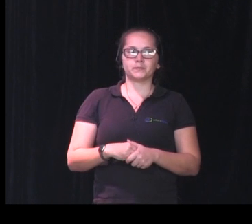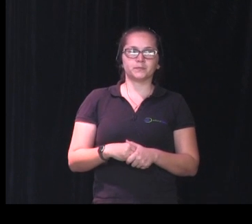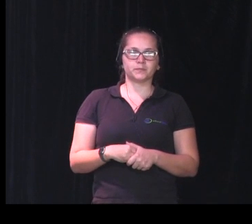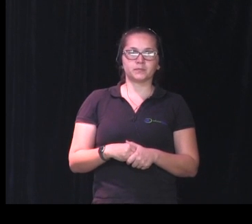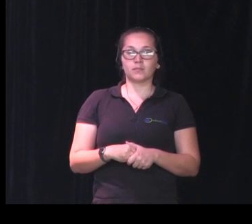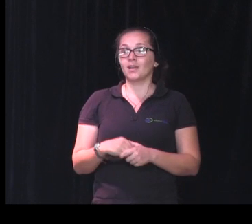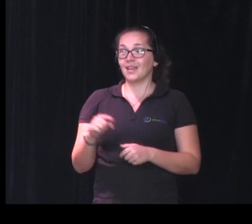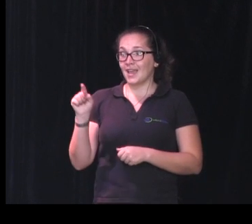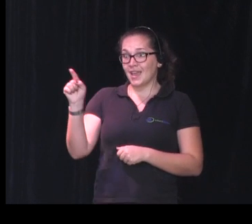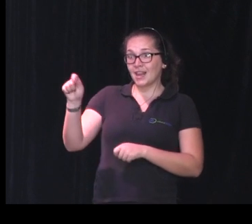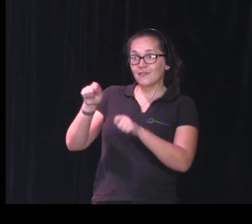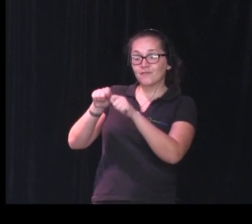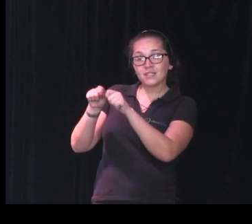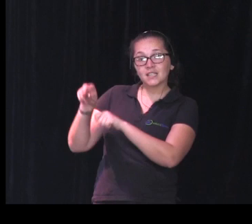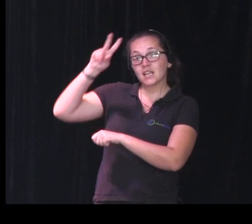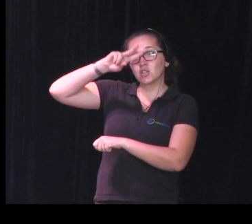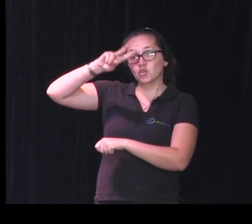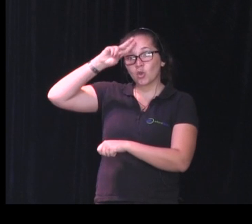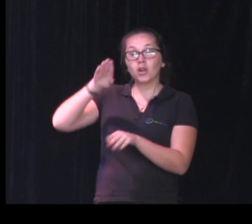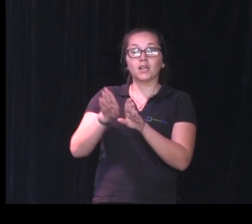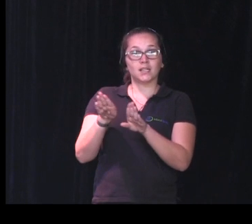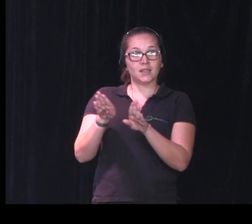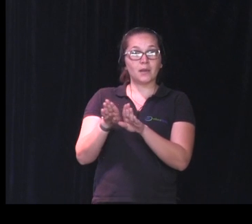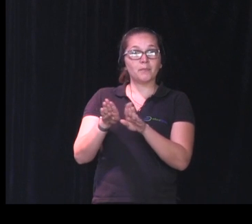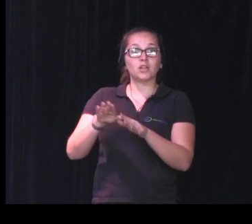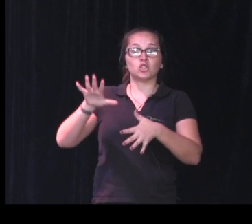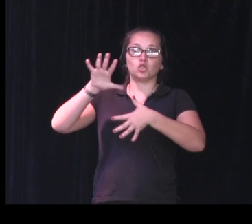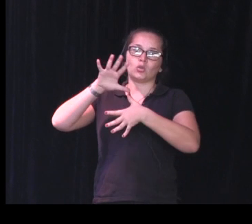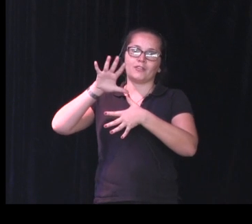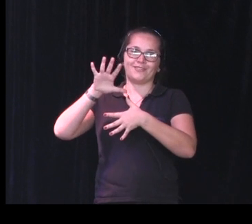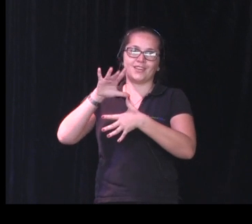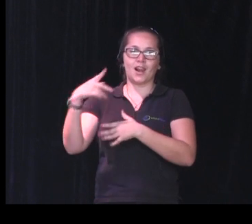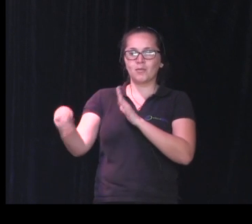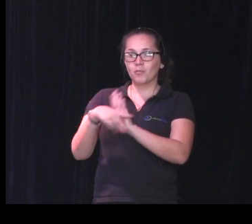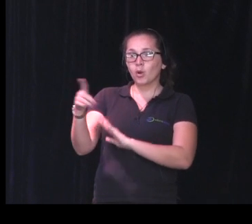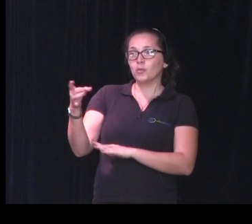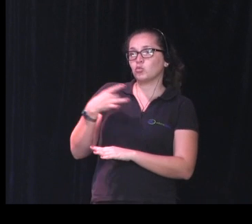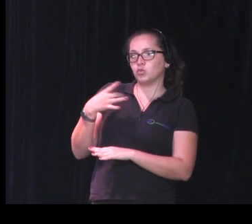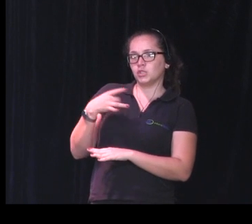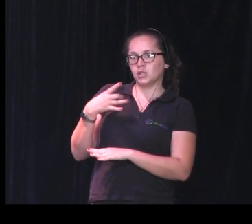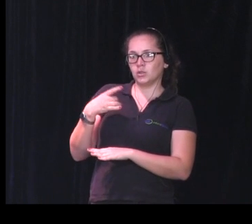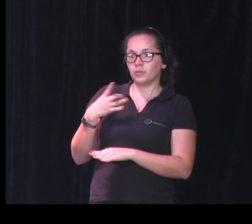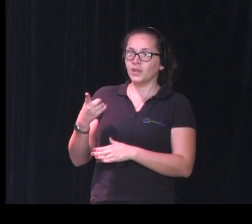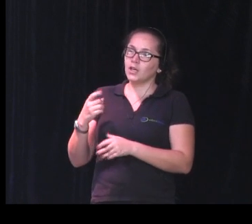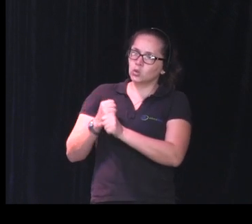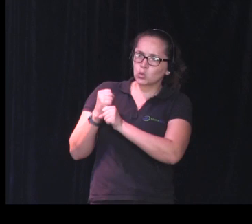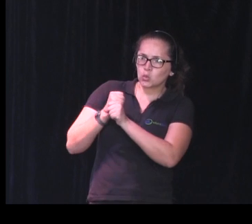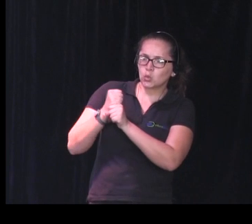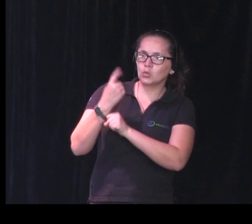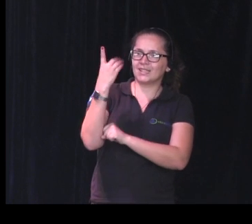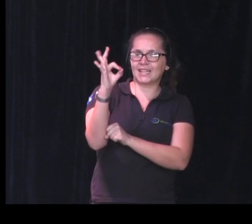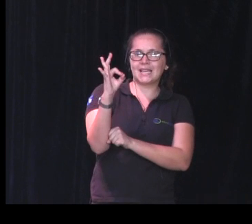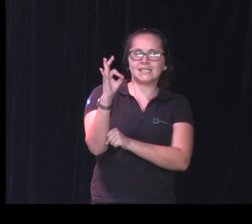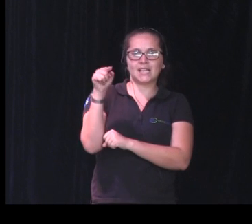ele fizesse uma história e uma geografia do Chile. E durante os 10 anos que ele ficou no